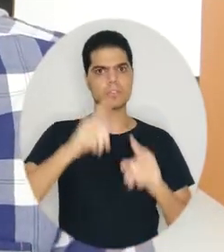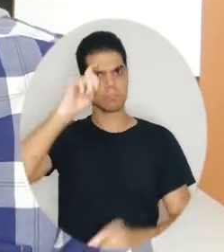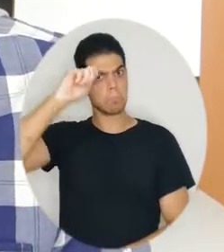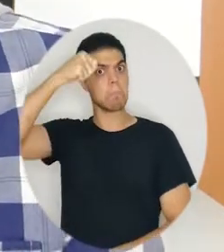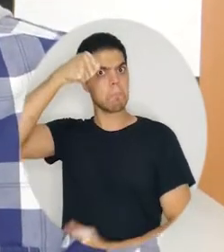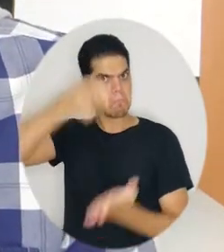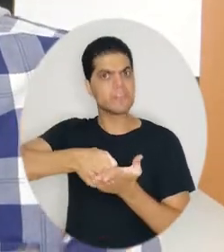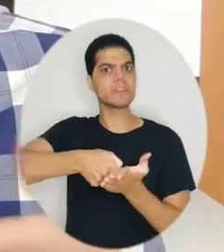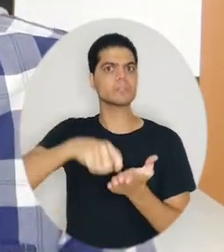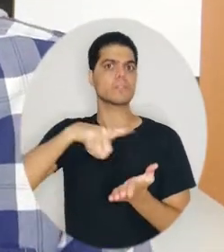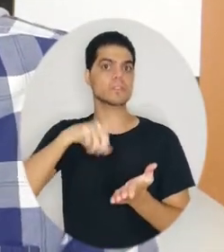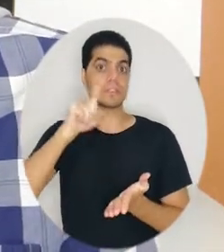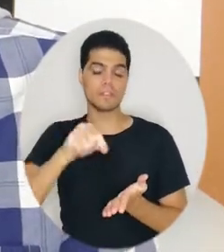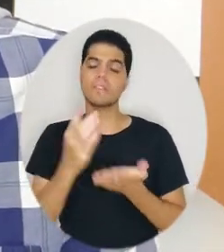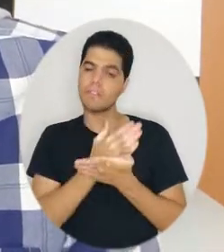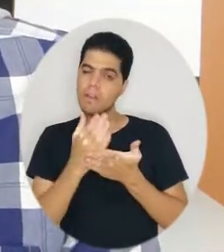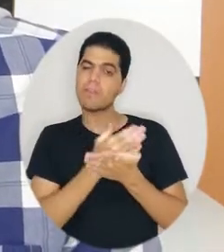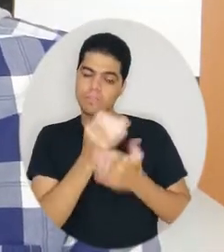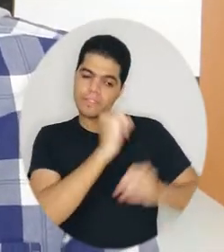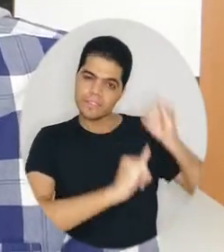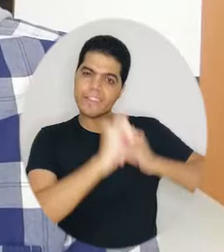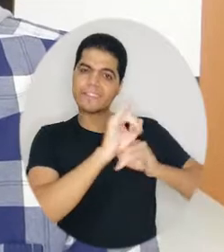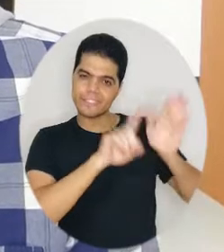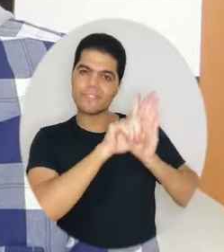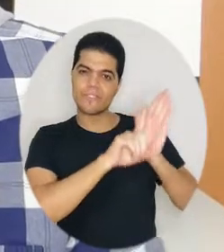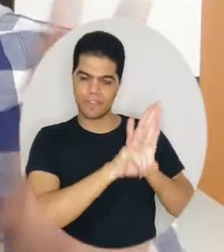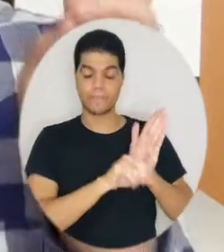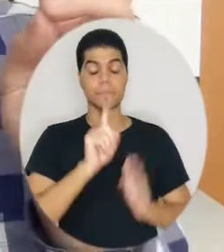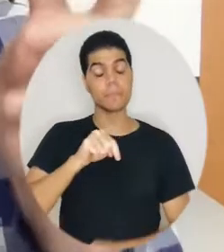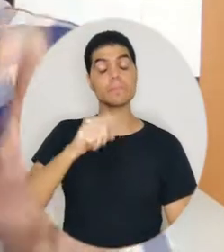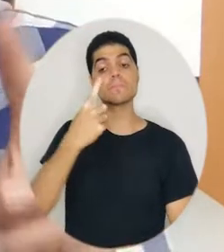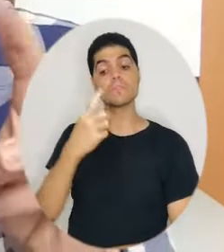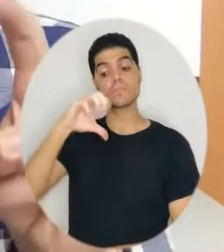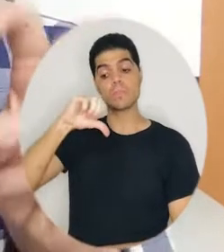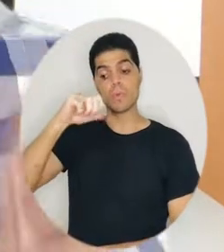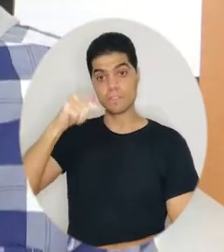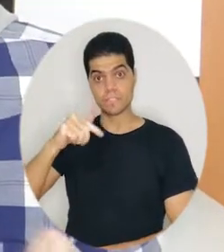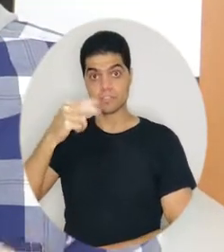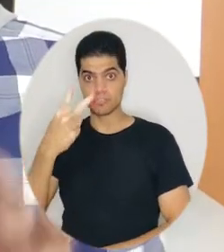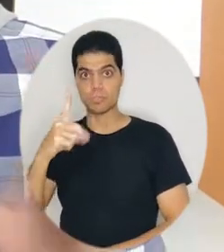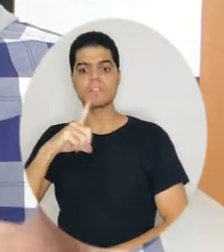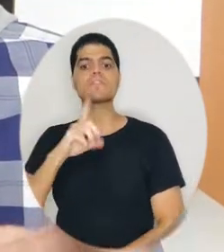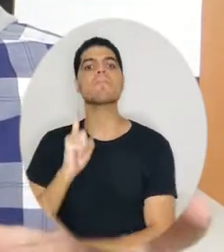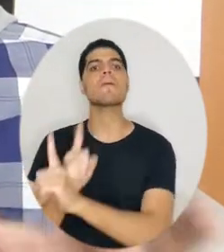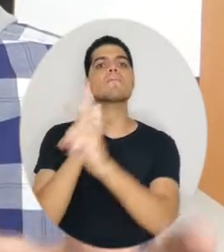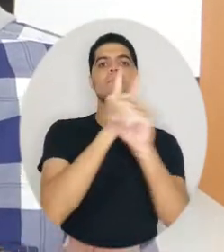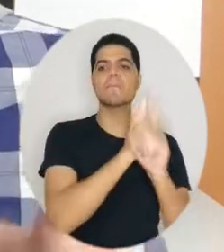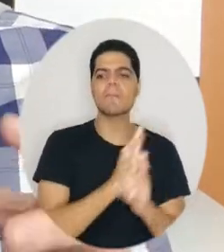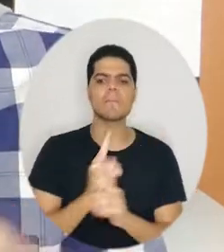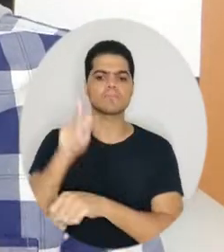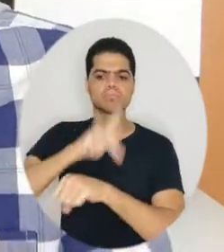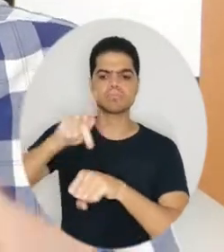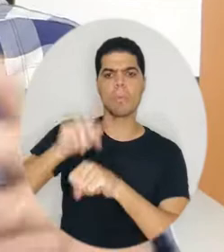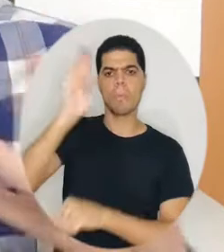de a net e também 1972 começaram a ser promovidos os encontros cívicos no Brasil